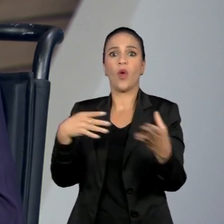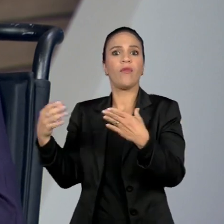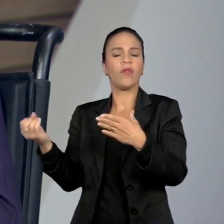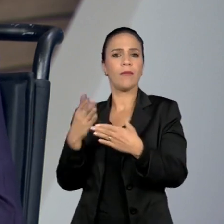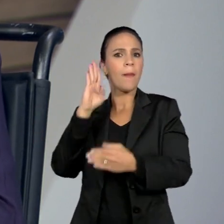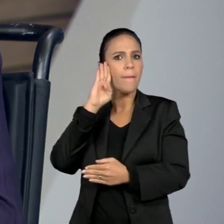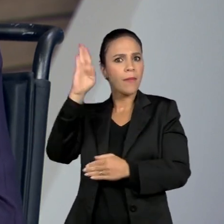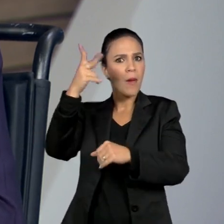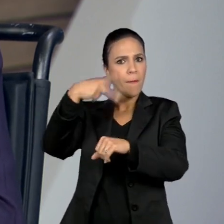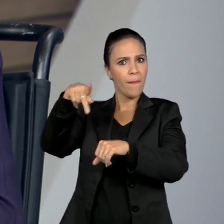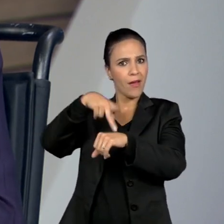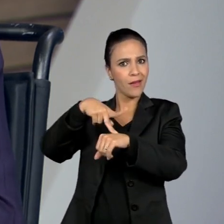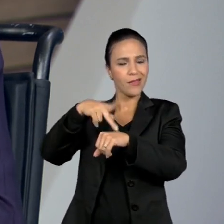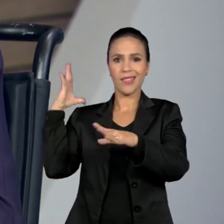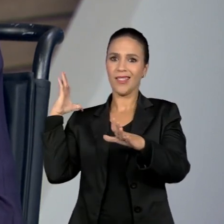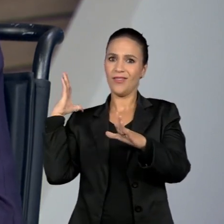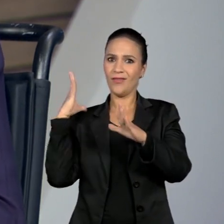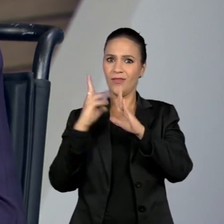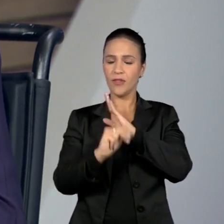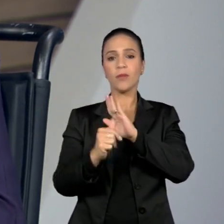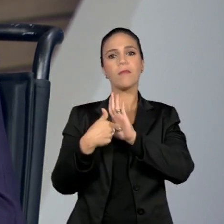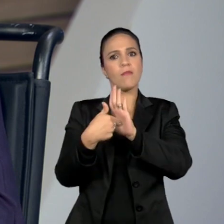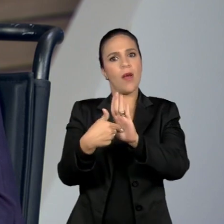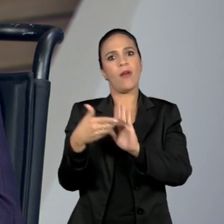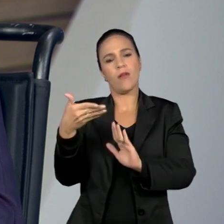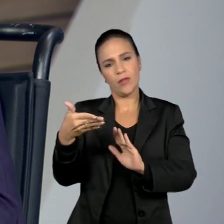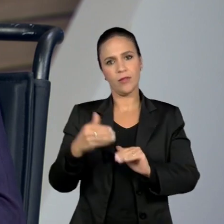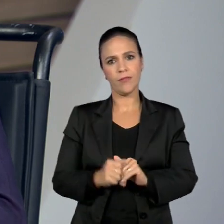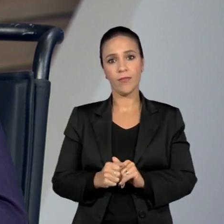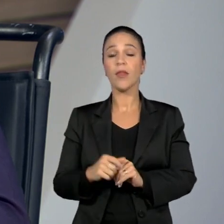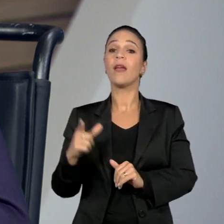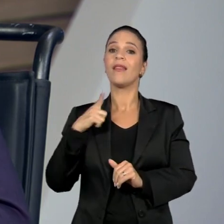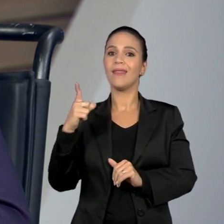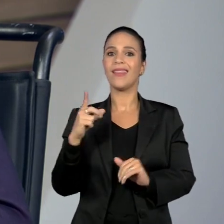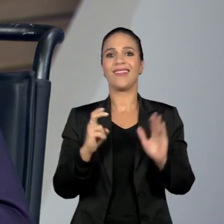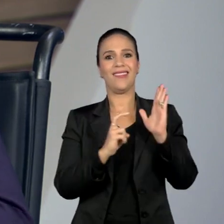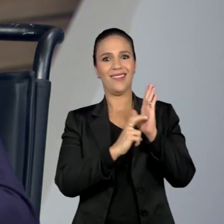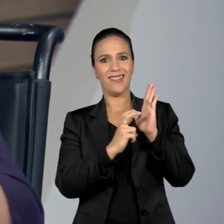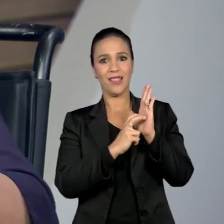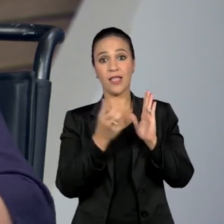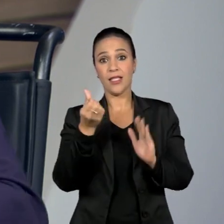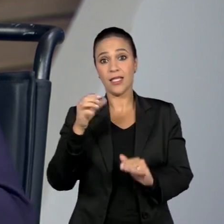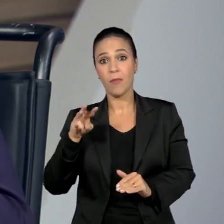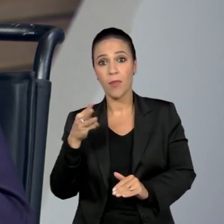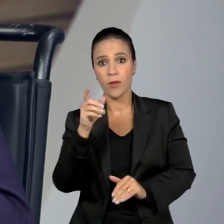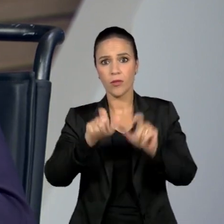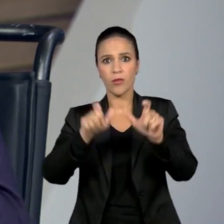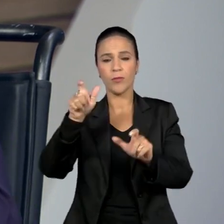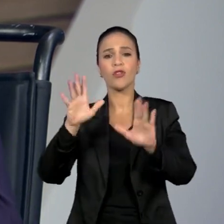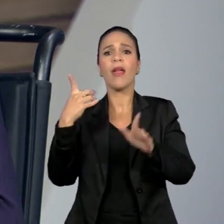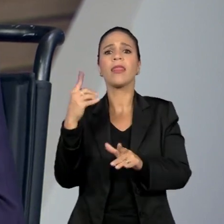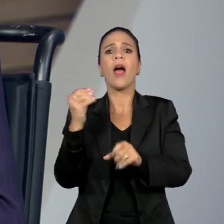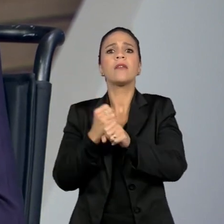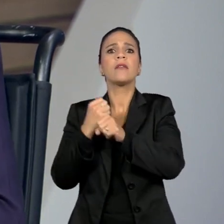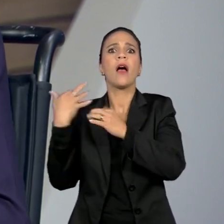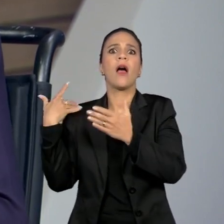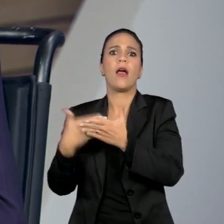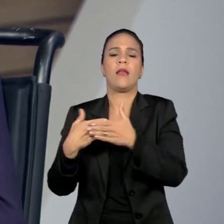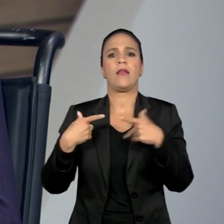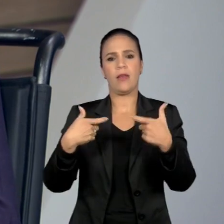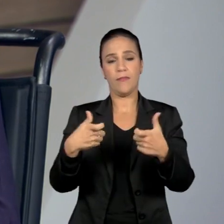milhões de pessoas até ano passado, mas esse ano já estamos falando em 110 milhões de pessoas, que seria metade da